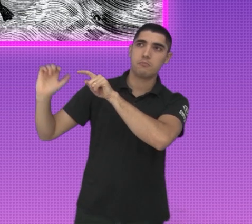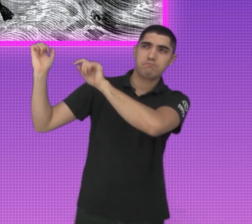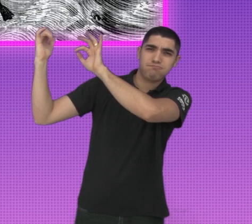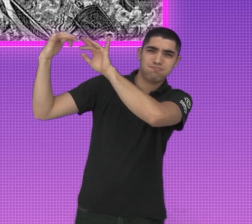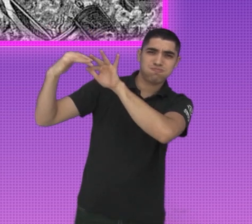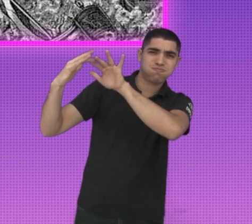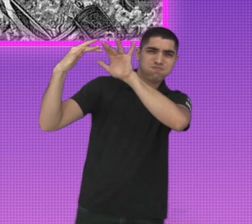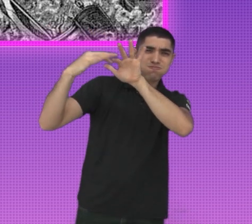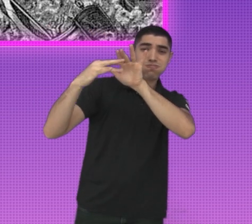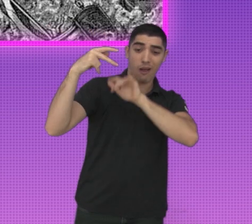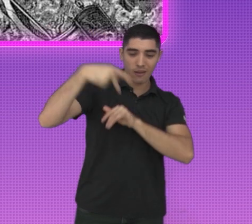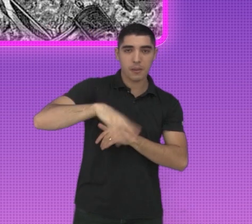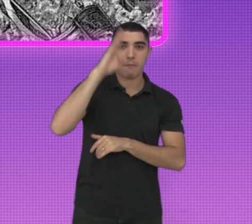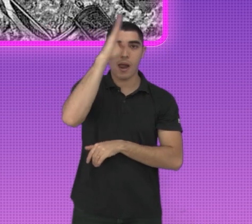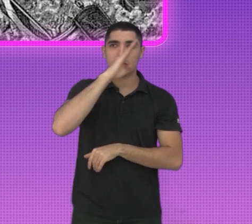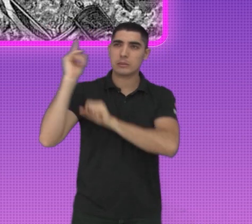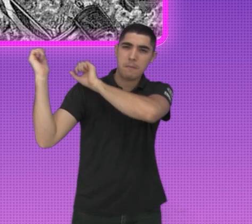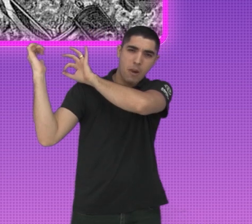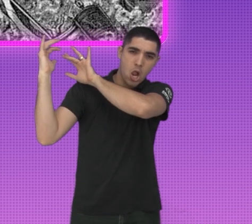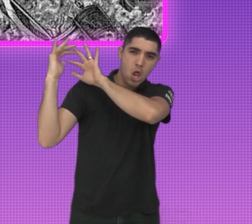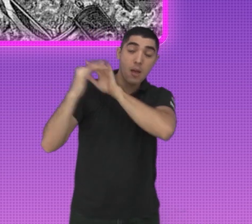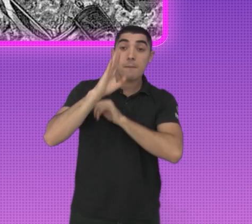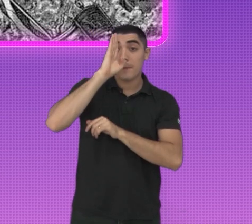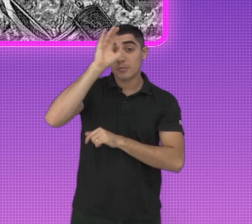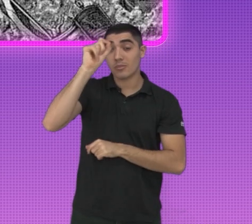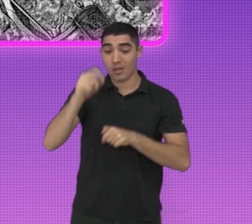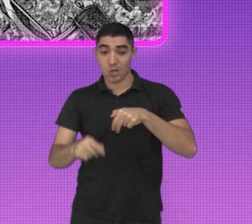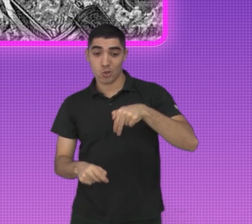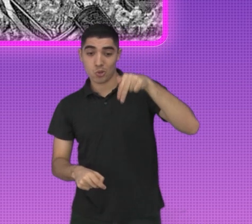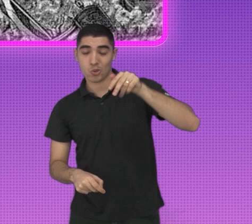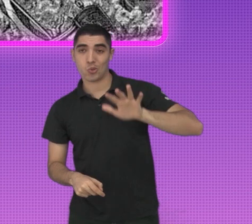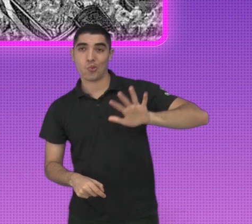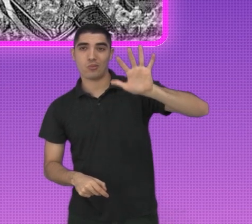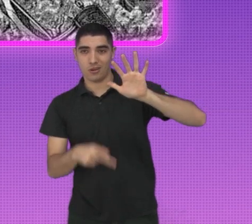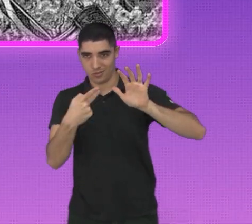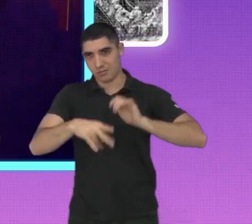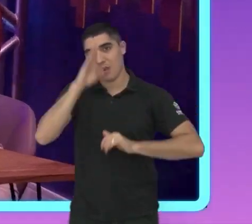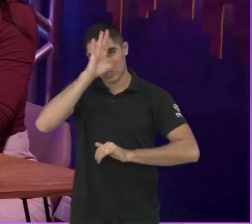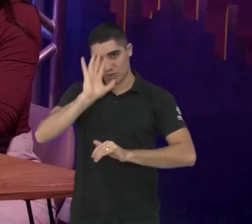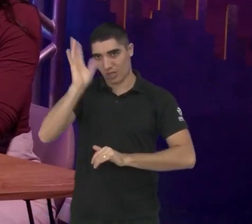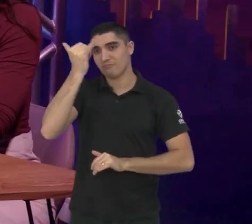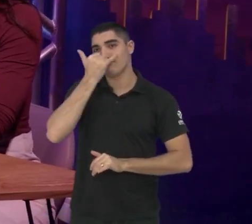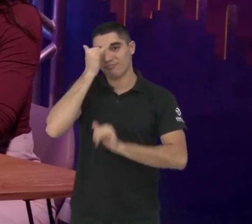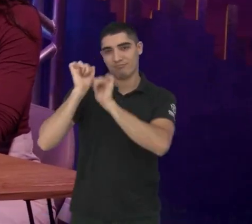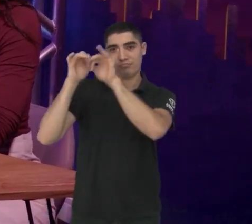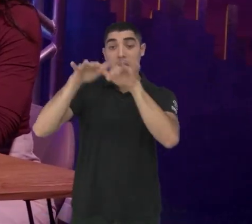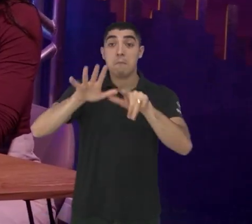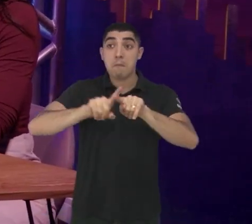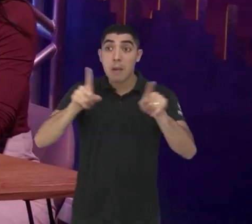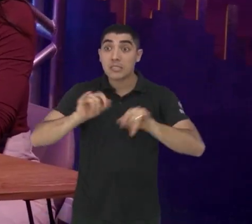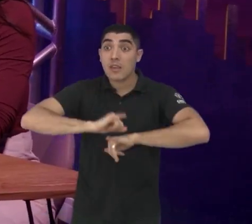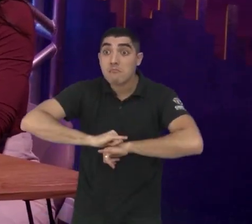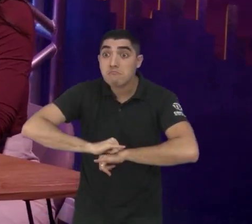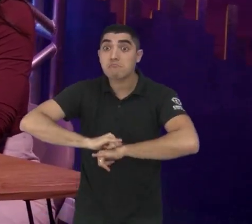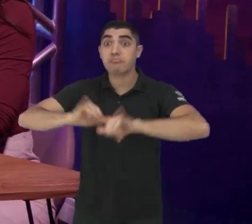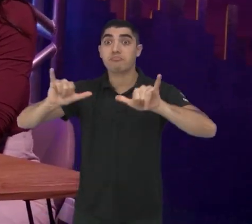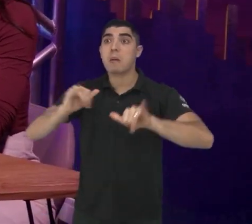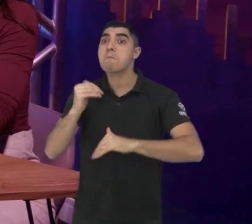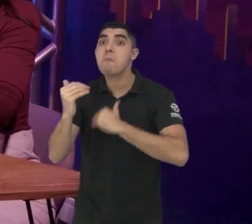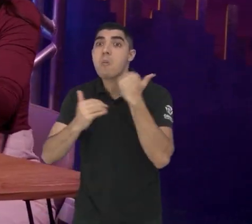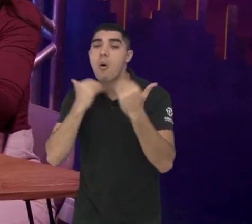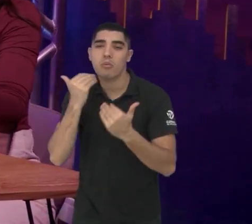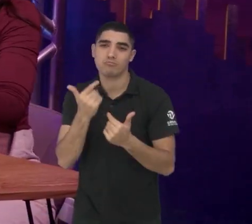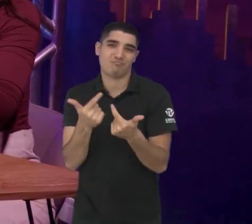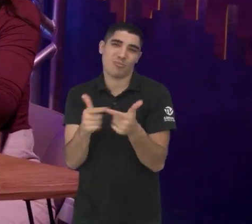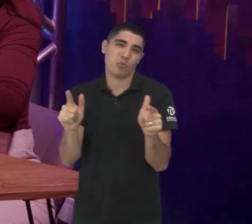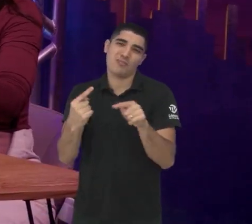os efeitos aqui no Brasil também, principalmente a região nordeste do país. Mas, assim, não tem registros